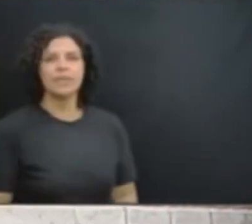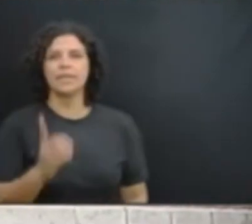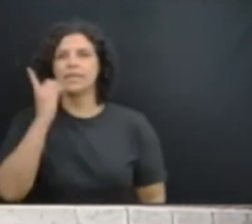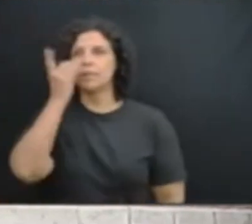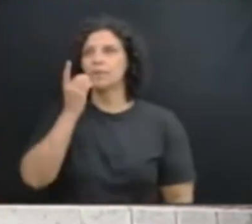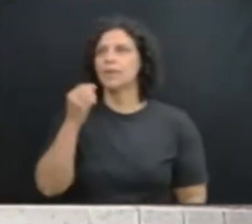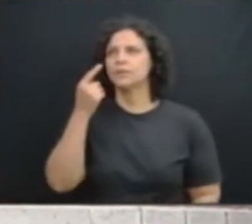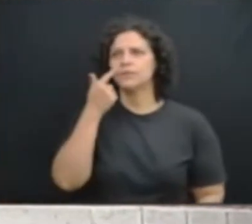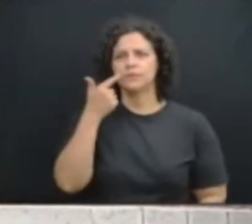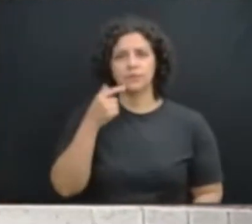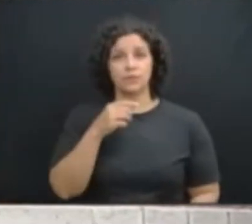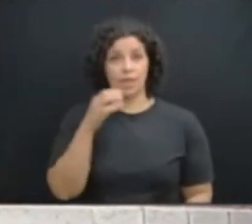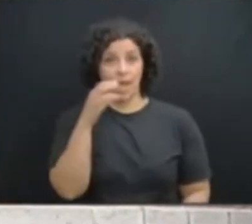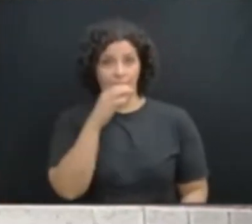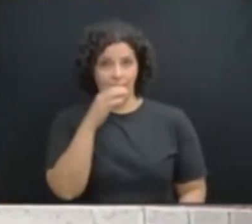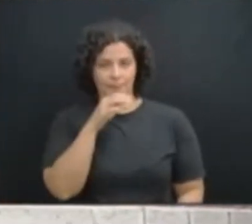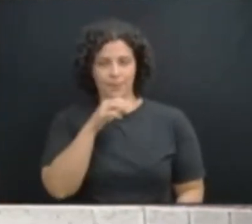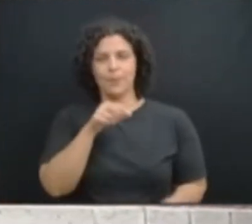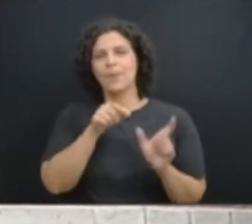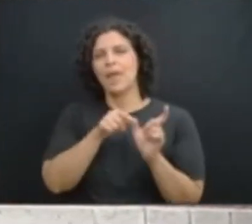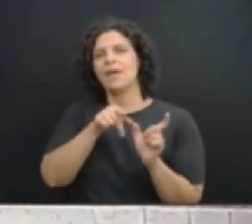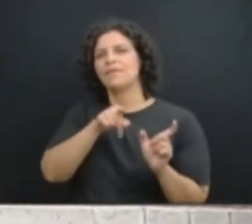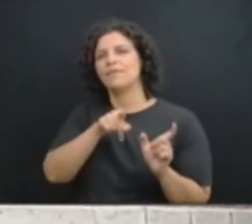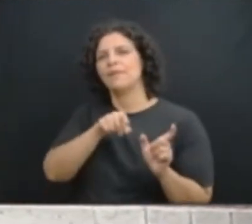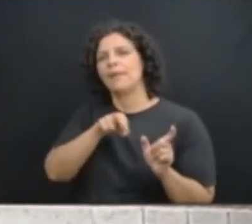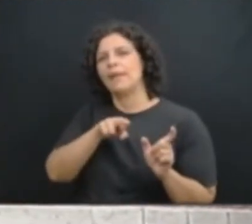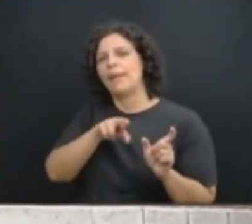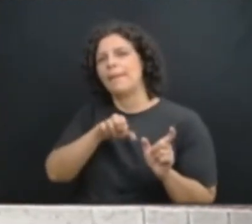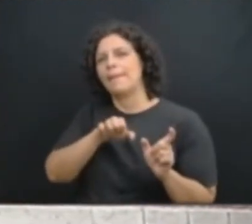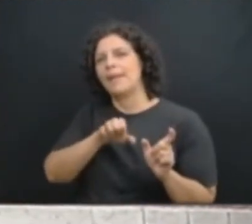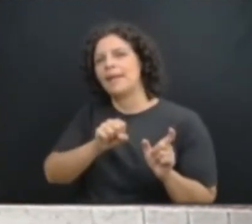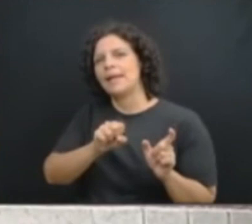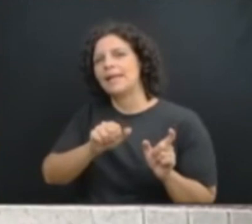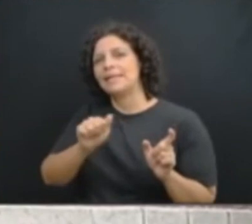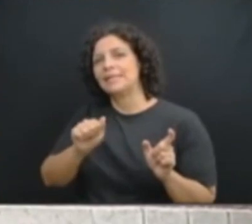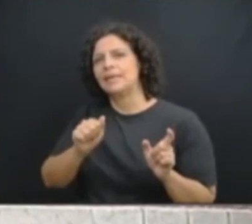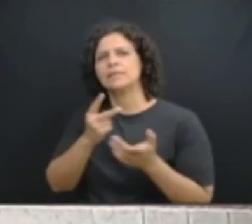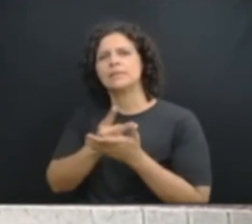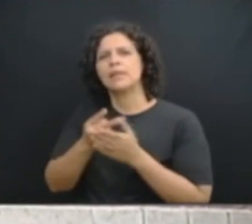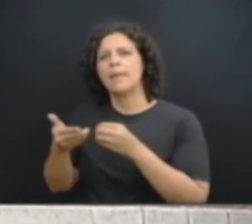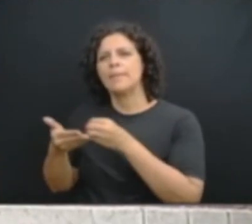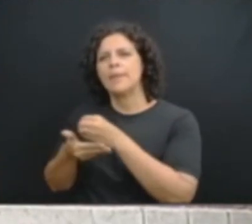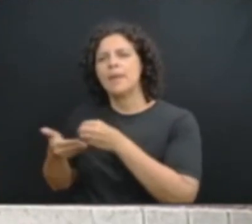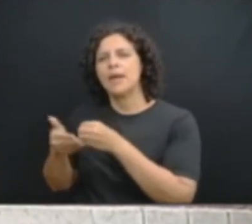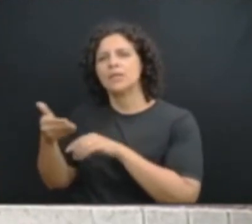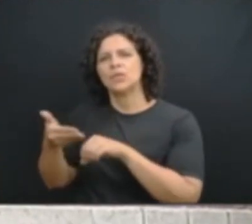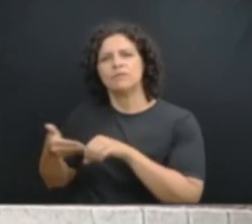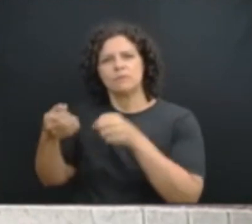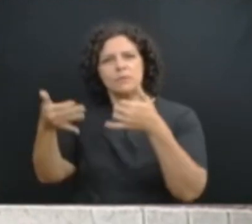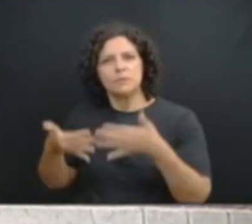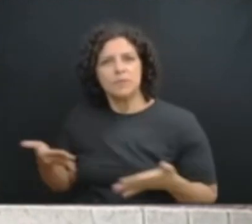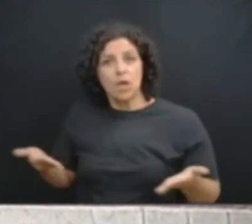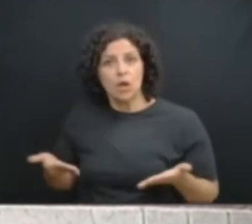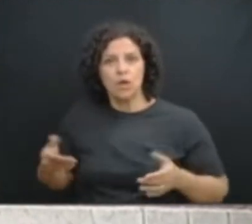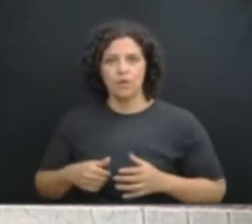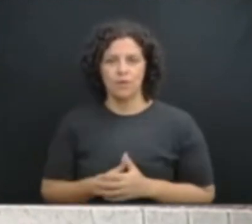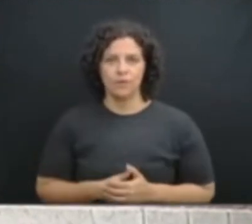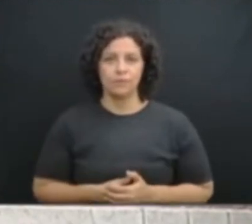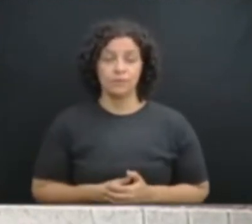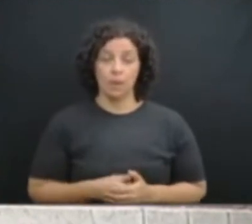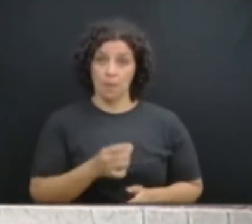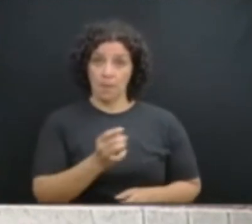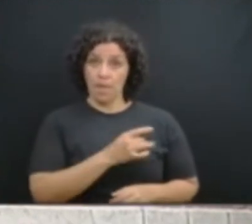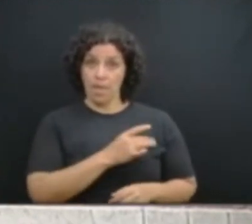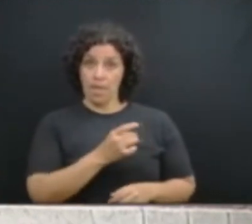Pressa, um termo comumente usado pela base do governo nos últimos dias. O